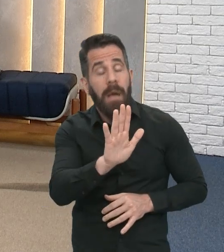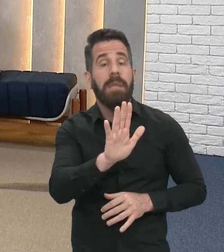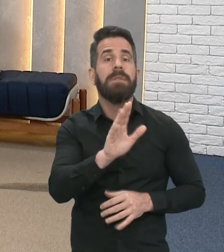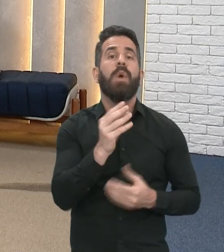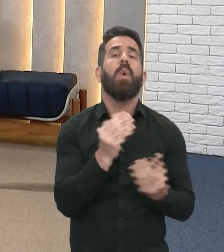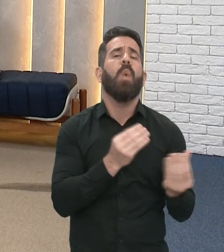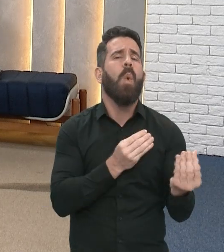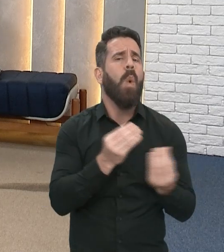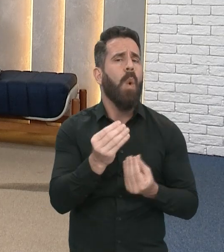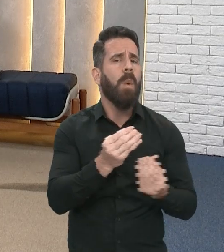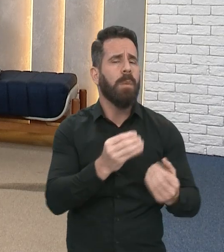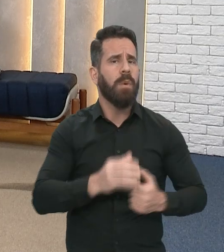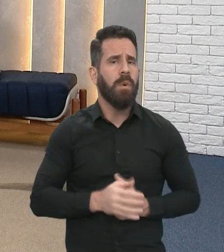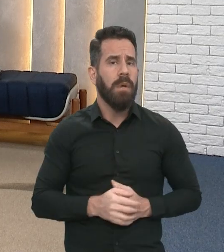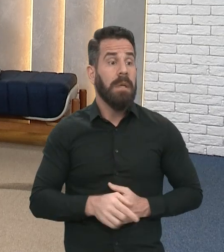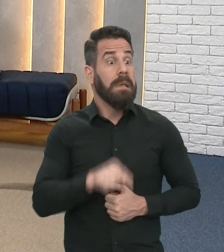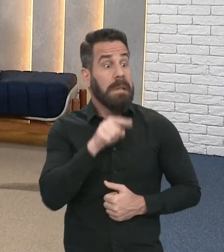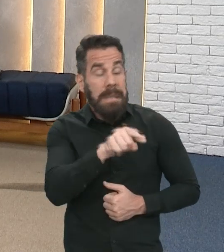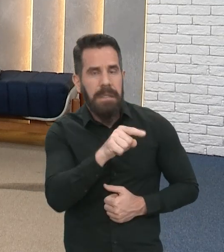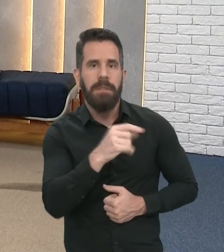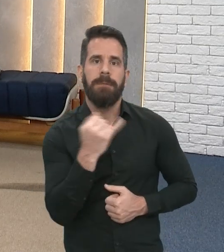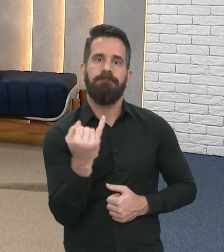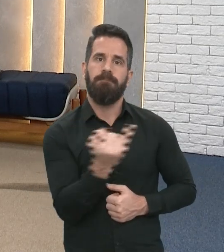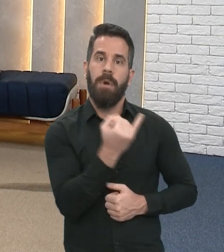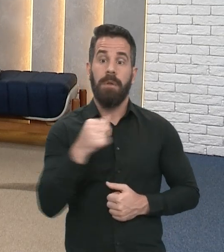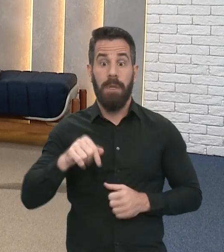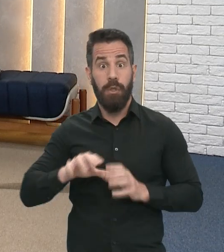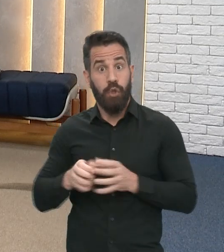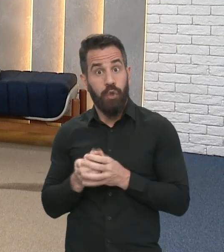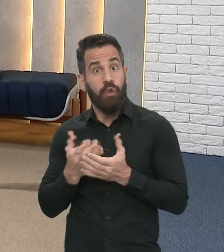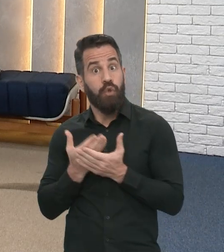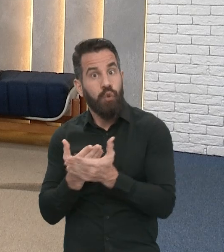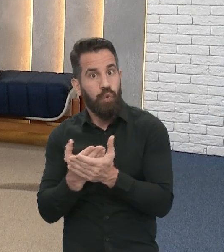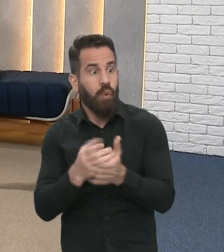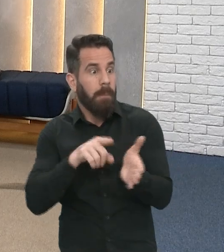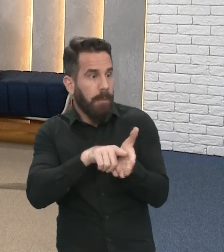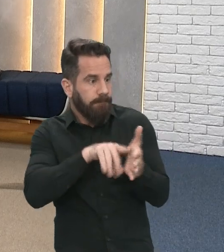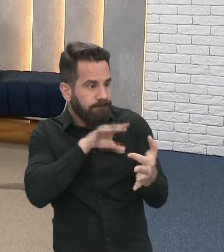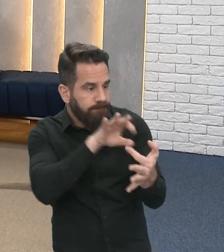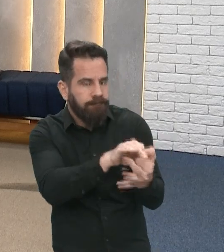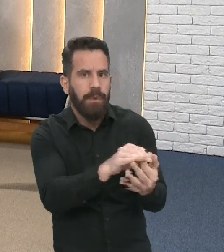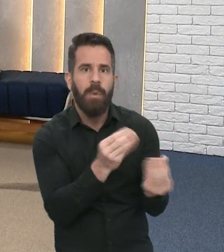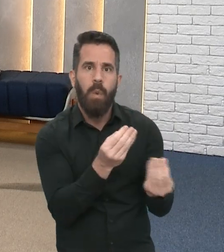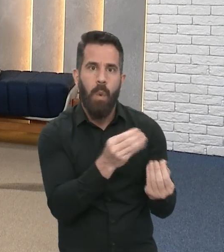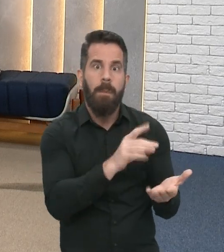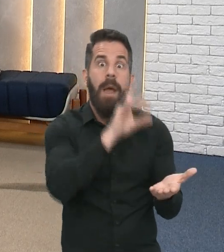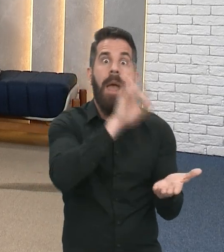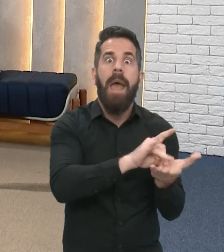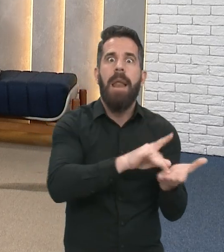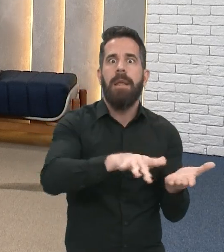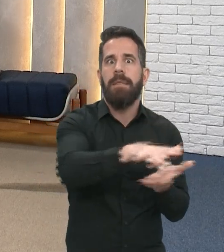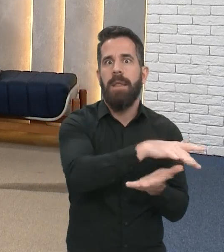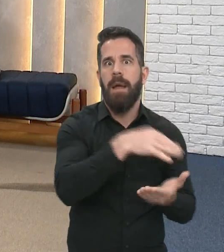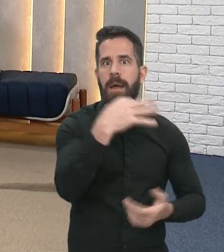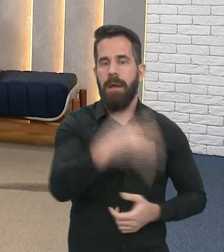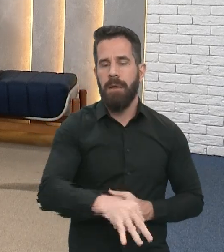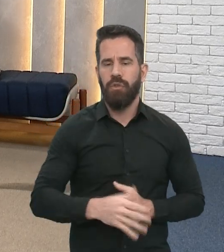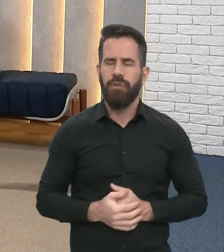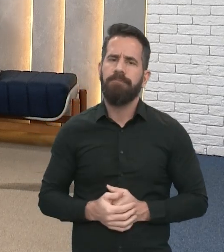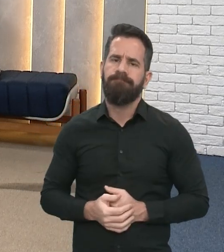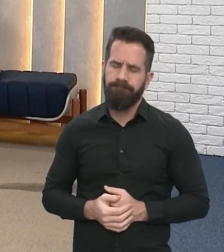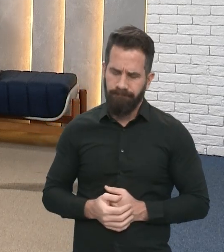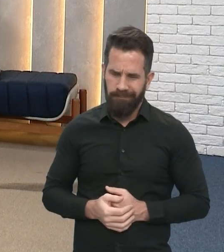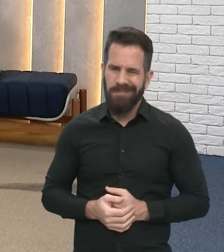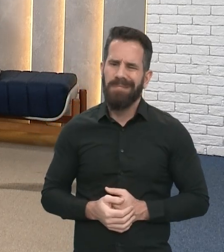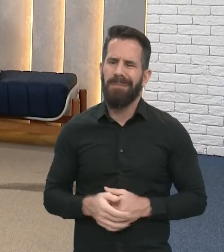Para os nossos estudos, para o nosso projeto, essa é a parte mais importante. E é prejudicial até pra gente, esse tempo todo de tela que a